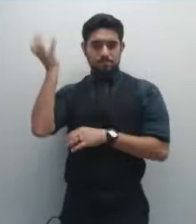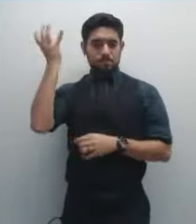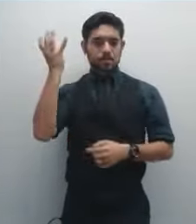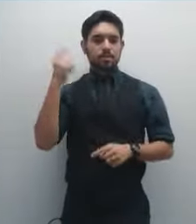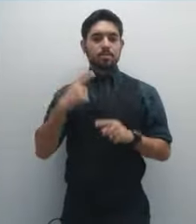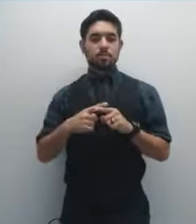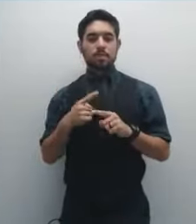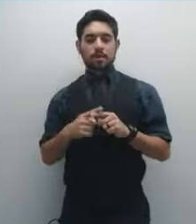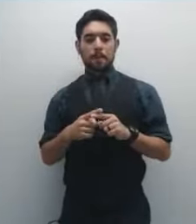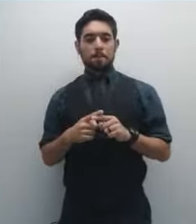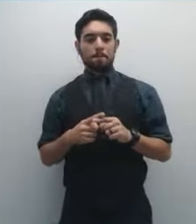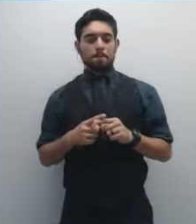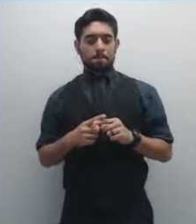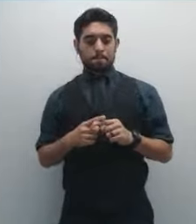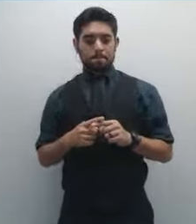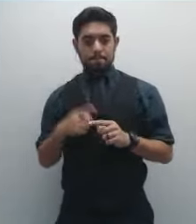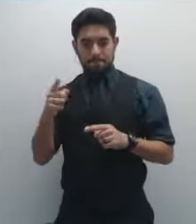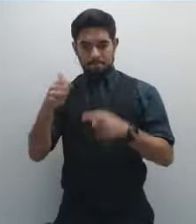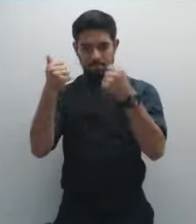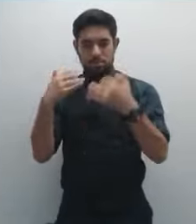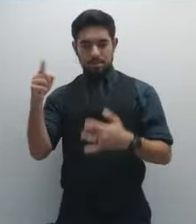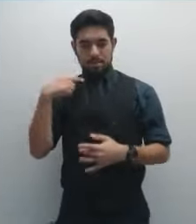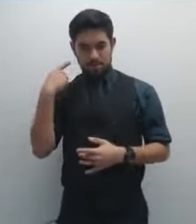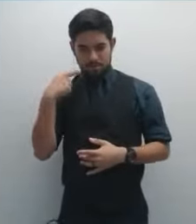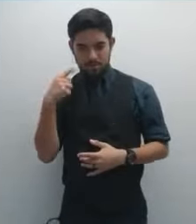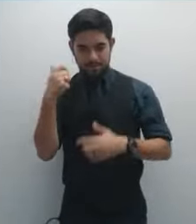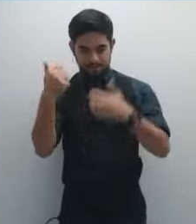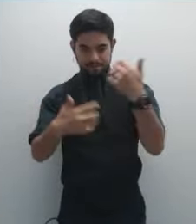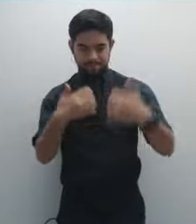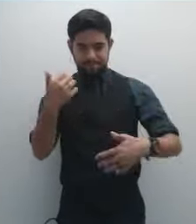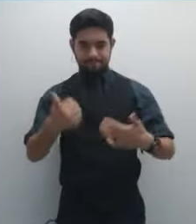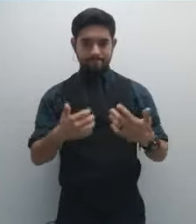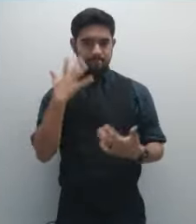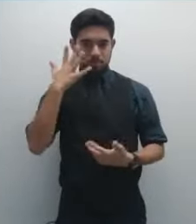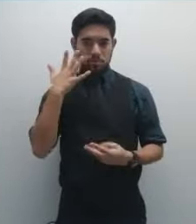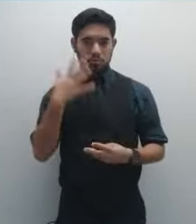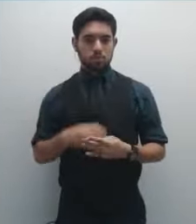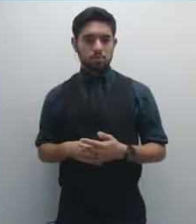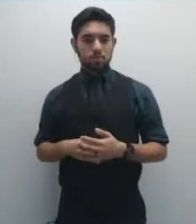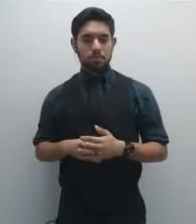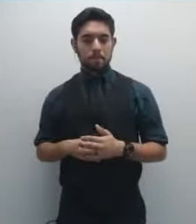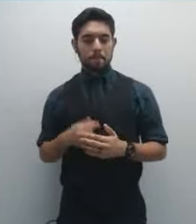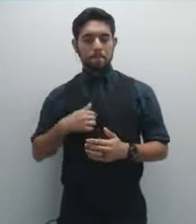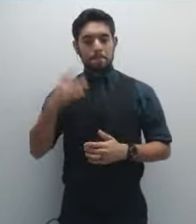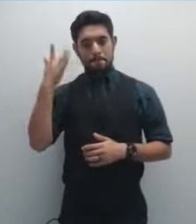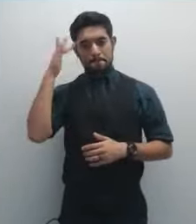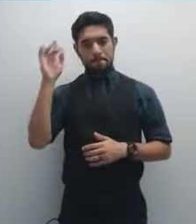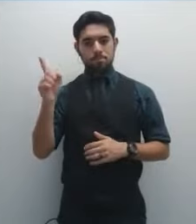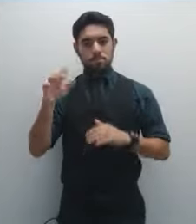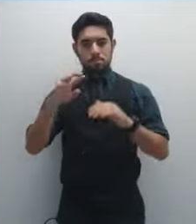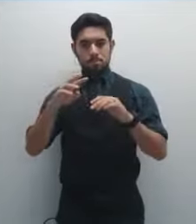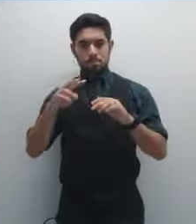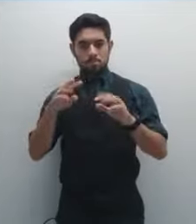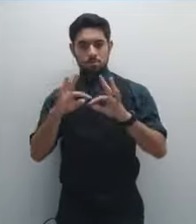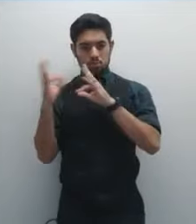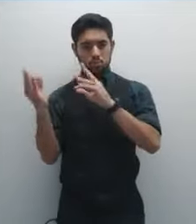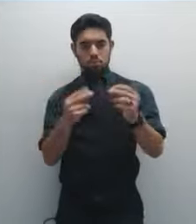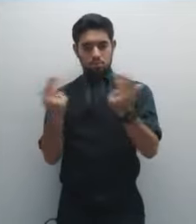pela advogada da tribuna. Eu não sei, inclusive, se todos estariam na mesma situação, ou